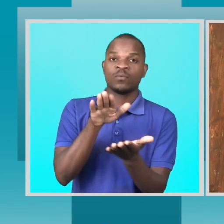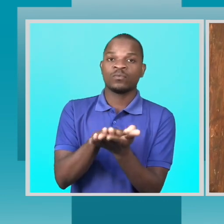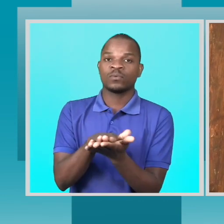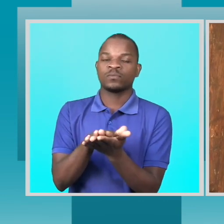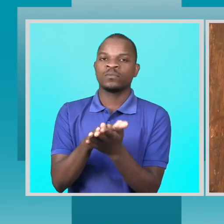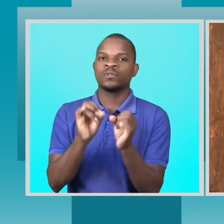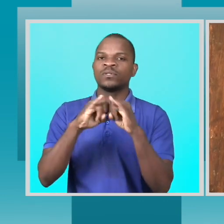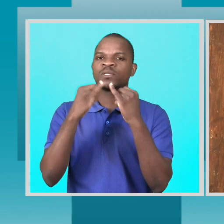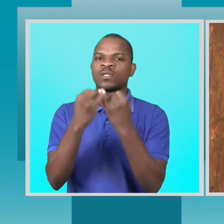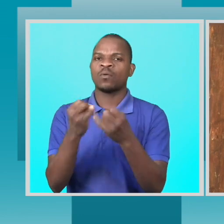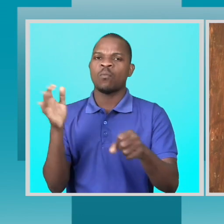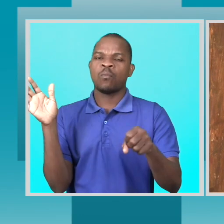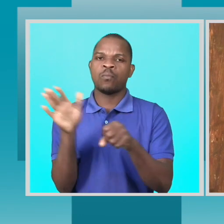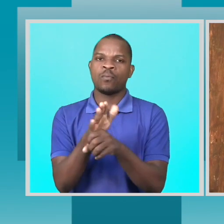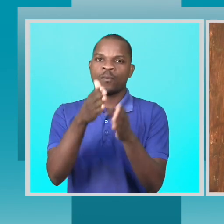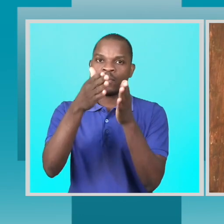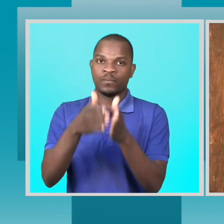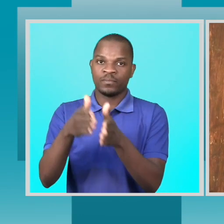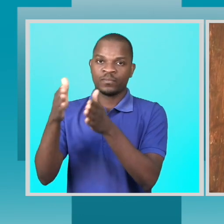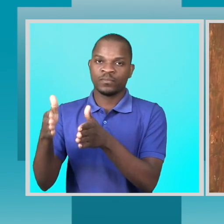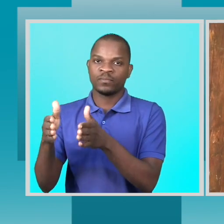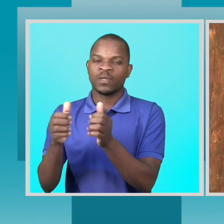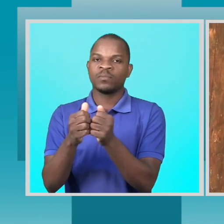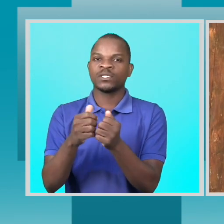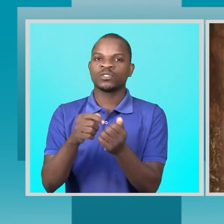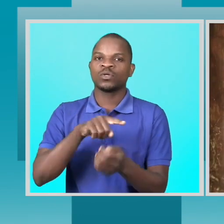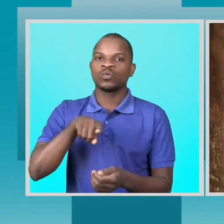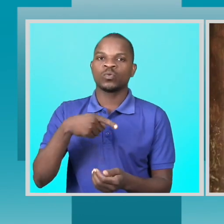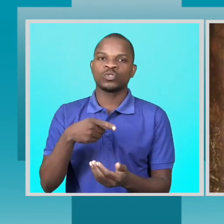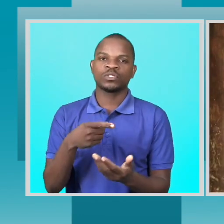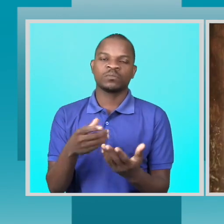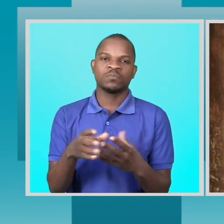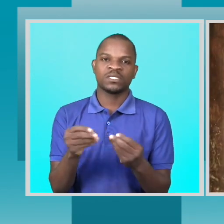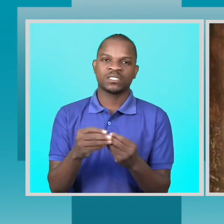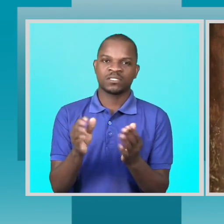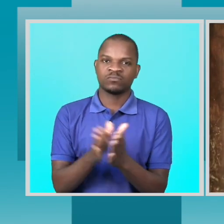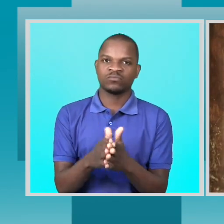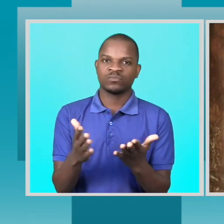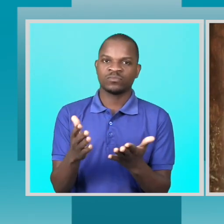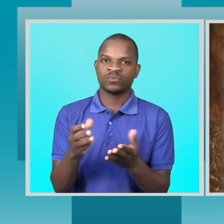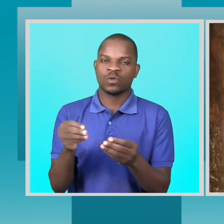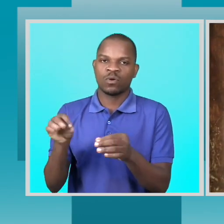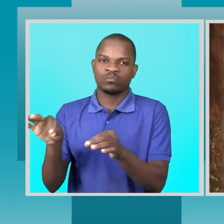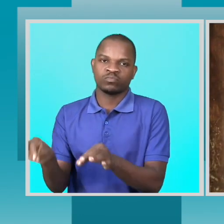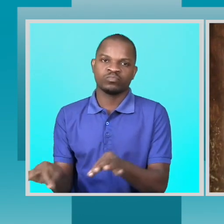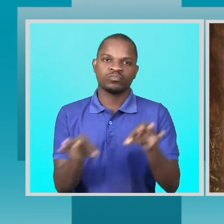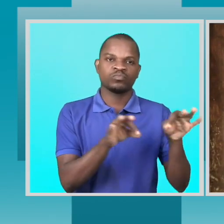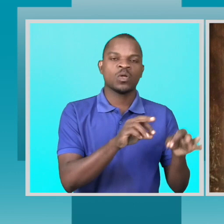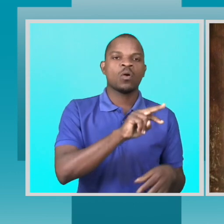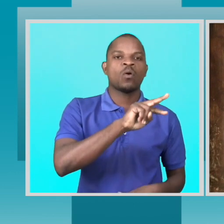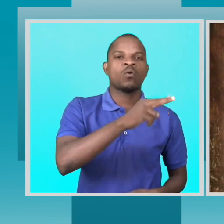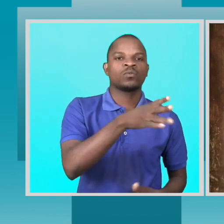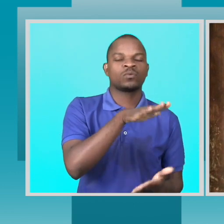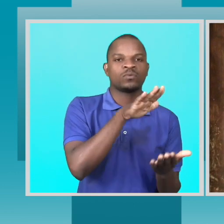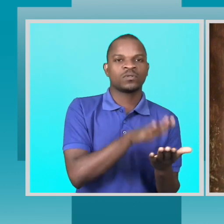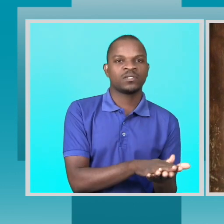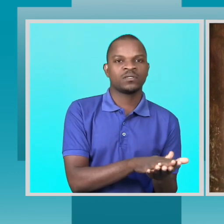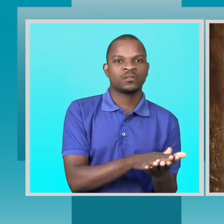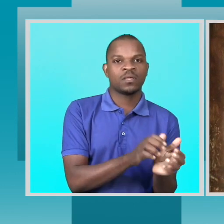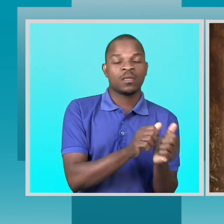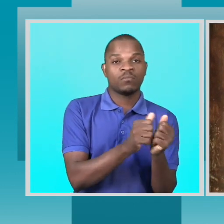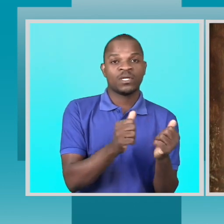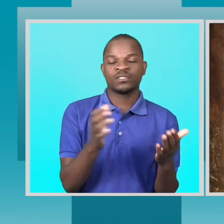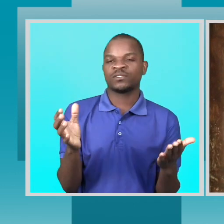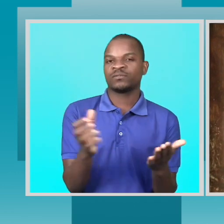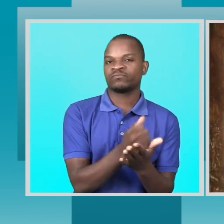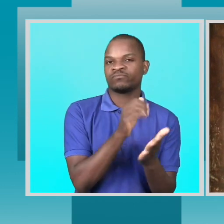estão cheios. Então, nós não temos o nível escolar. Transferimos as crianças para os internatos, mas até agora